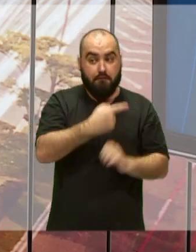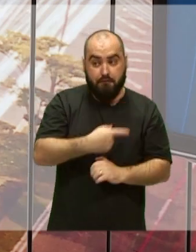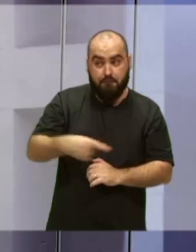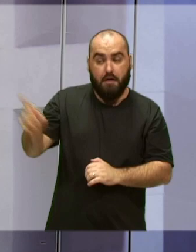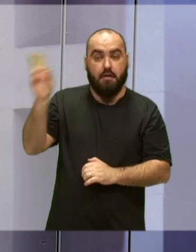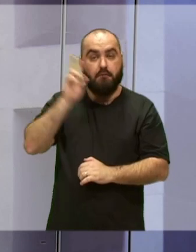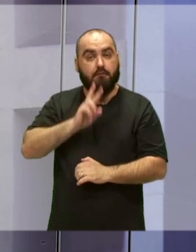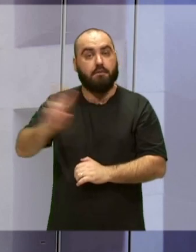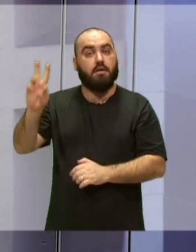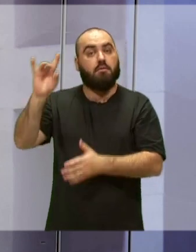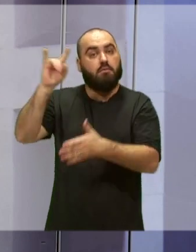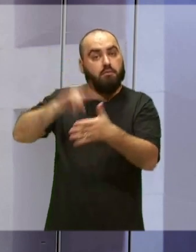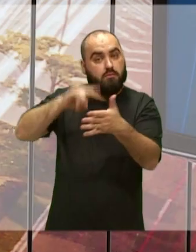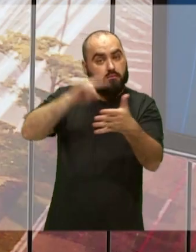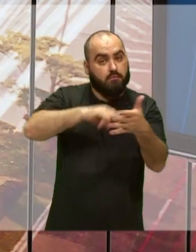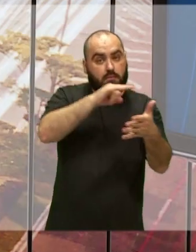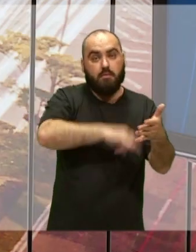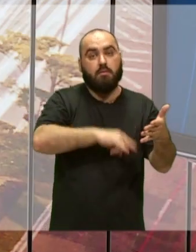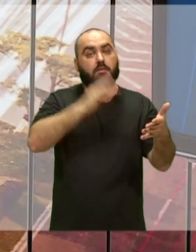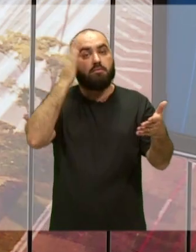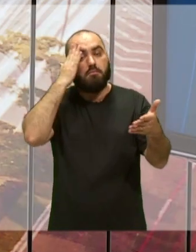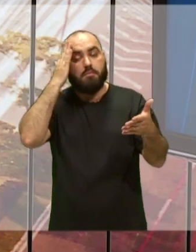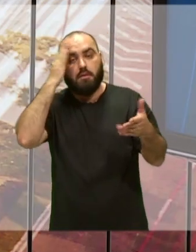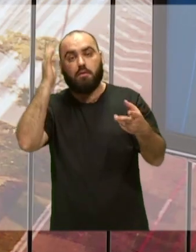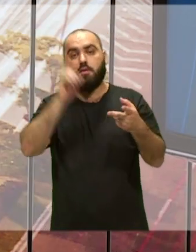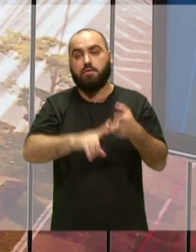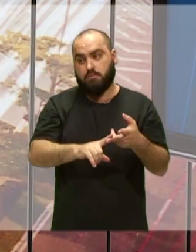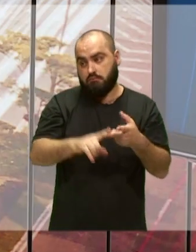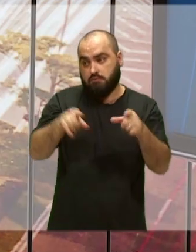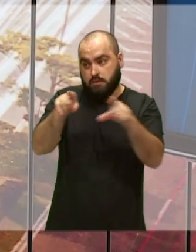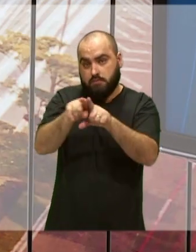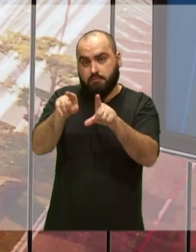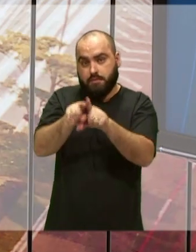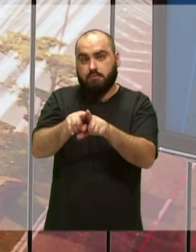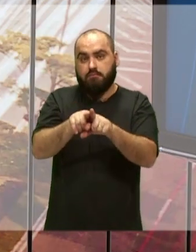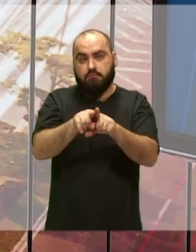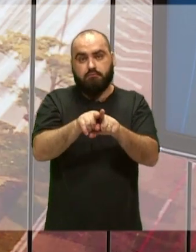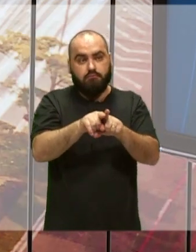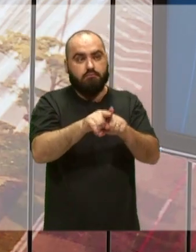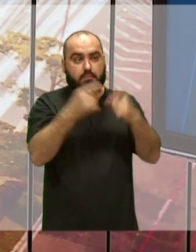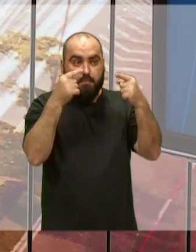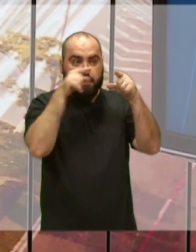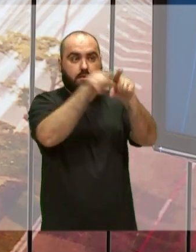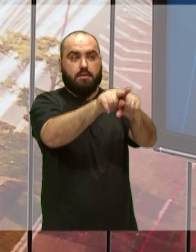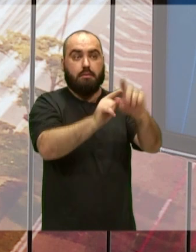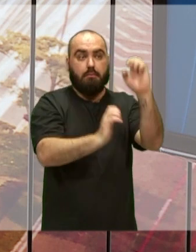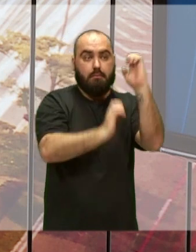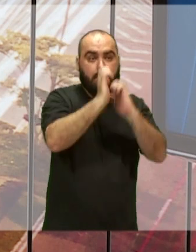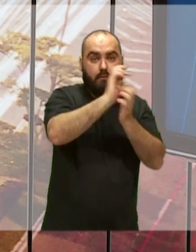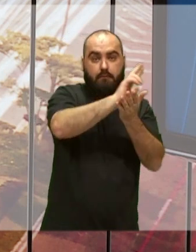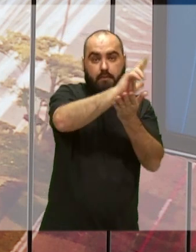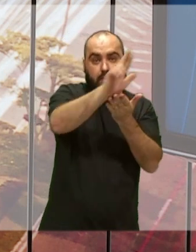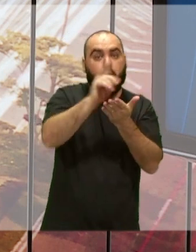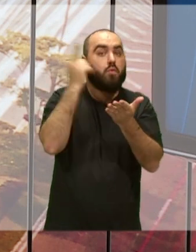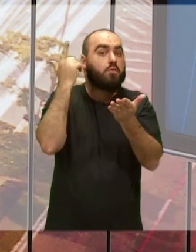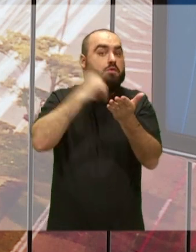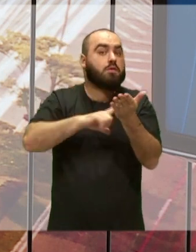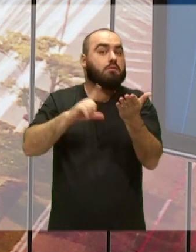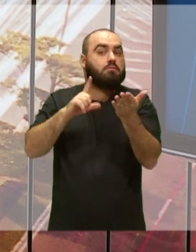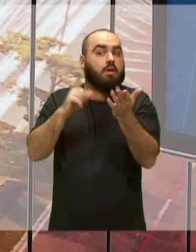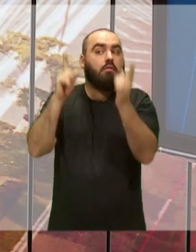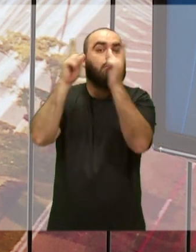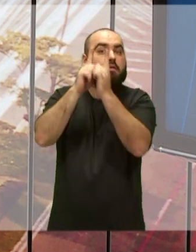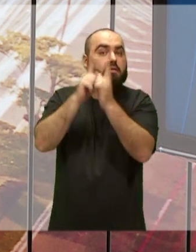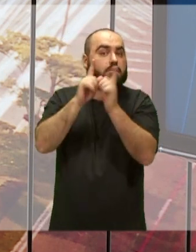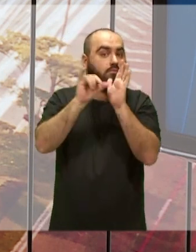buscando a documentação buscando também junto ao mercado às vezes eh eh parcerias para poder atender o edital qual